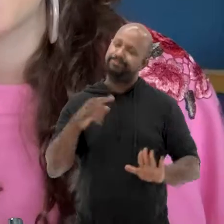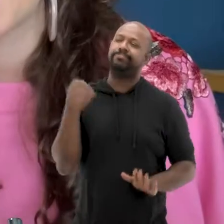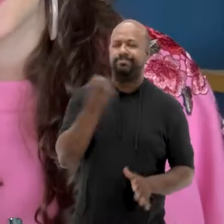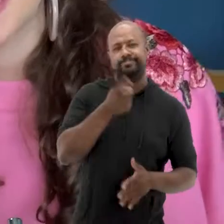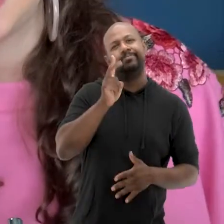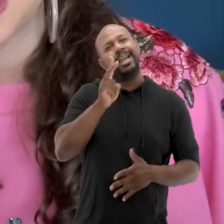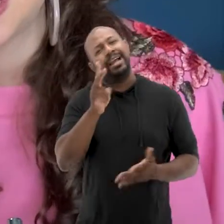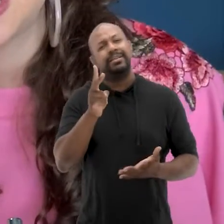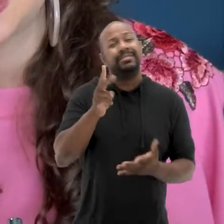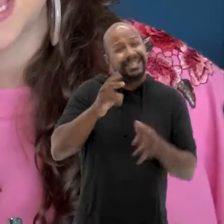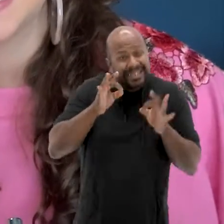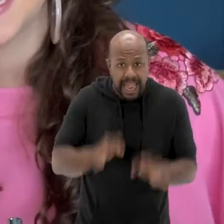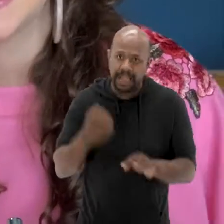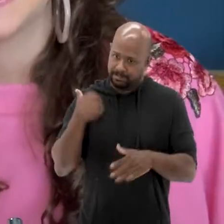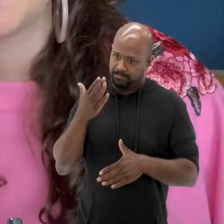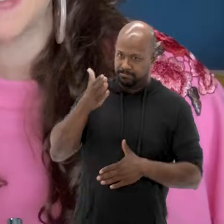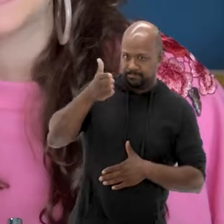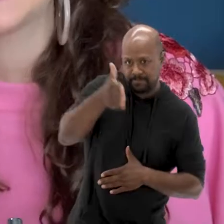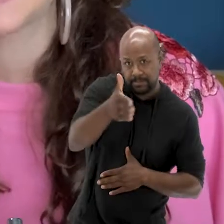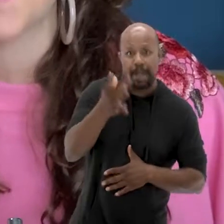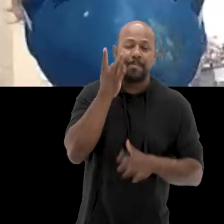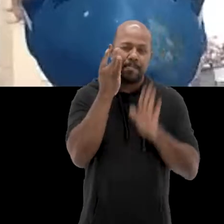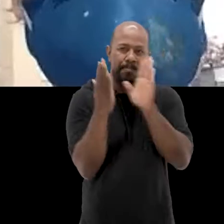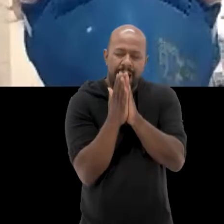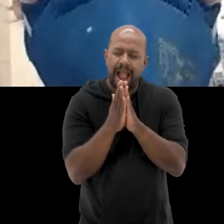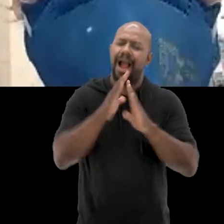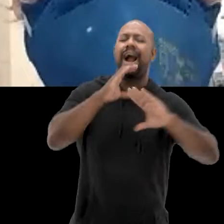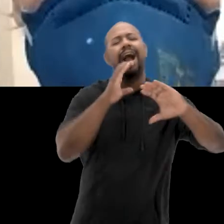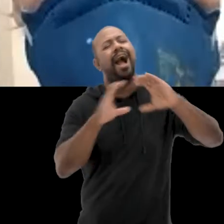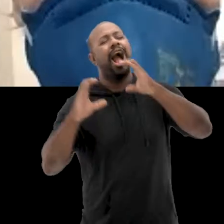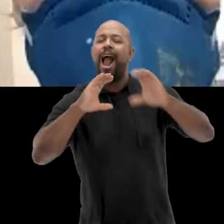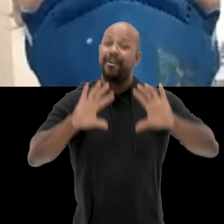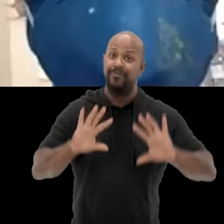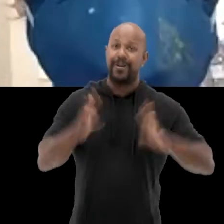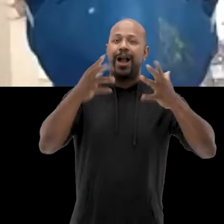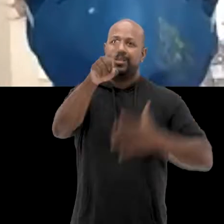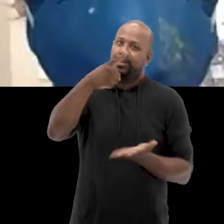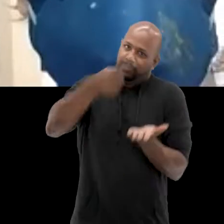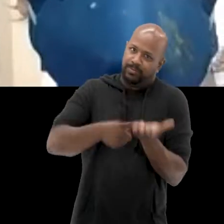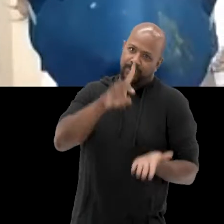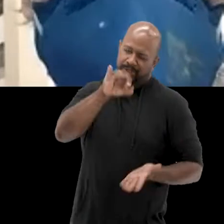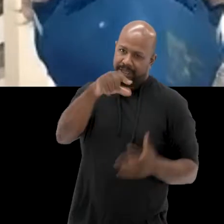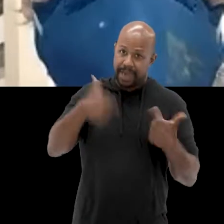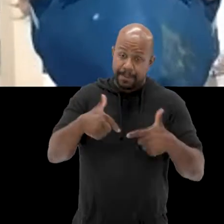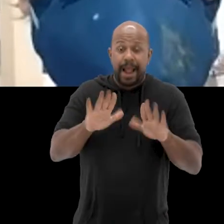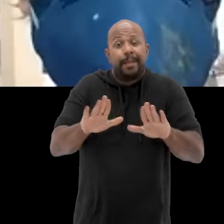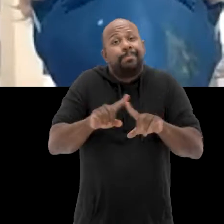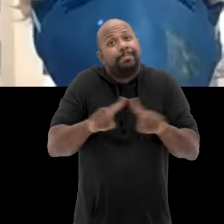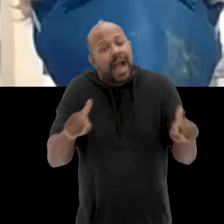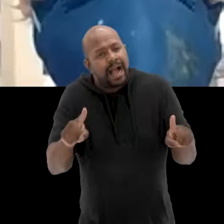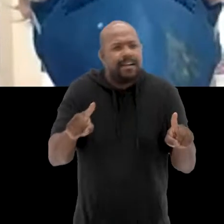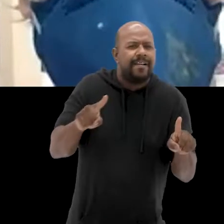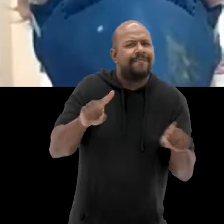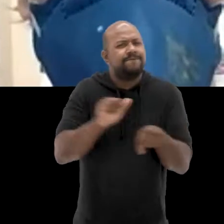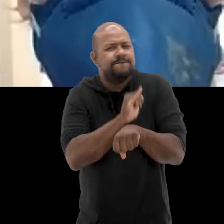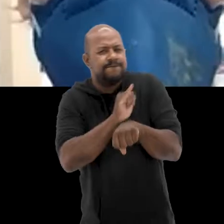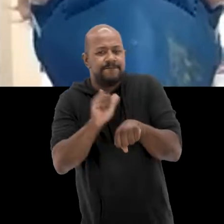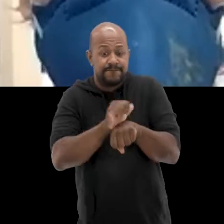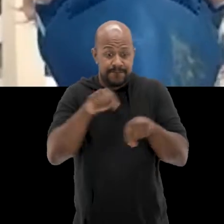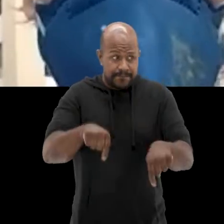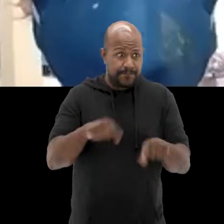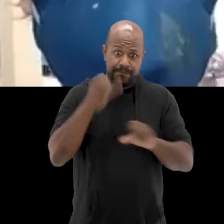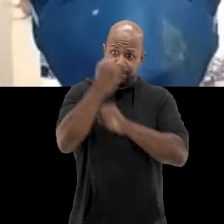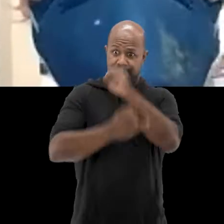Doutor João! Normalmente a gente estaria aí presencialmente cantando e fazendo uma festa no seu dia de trabalho. Mas a gente encontrou